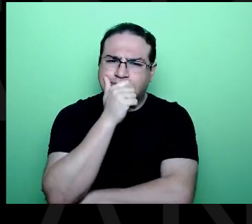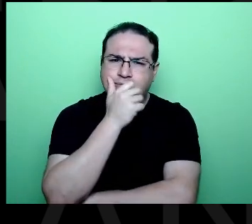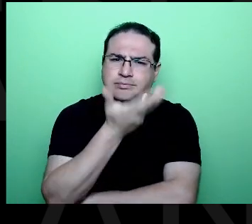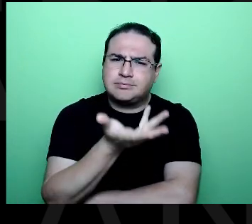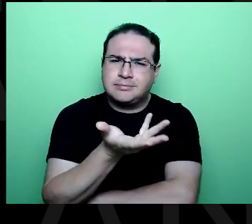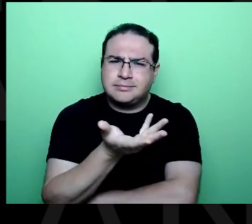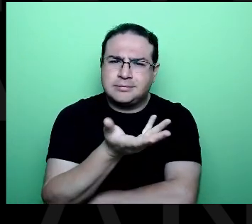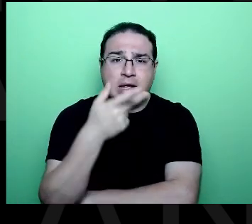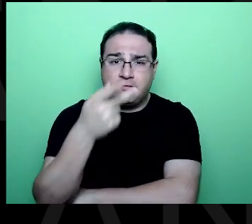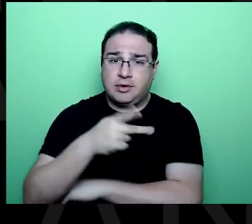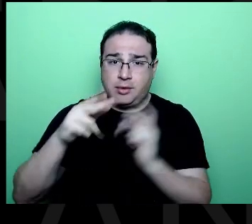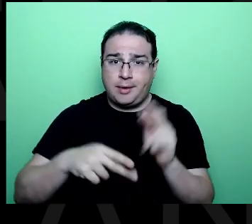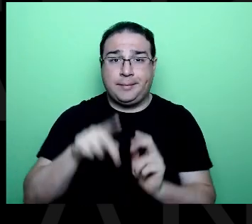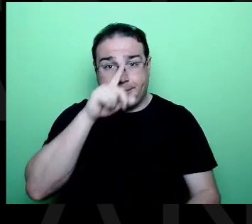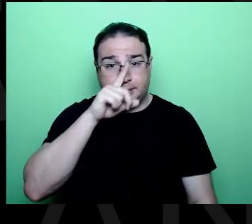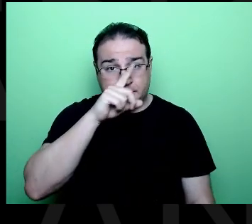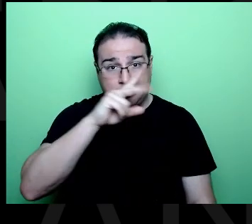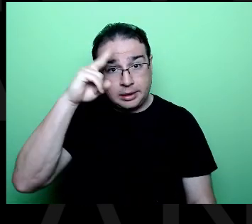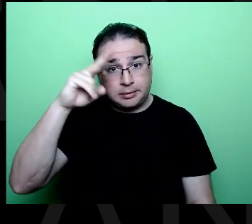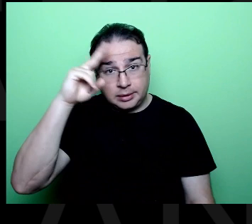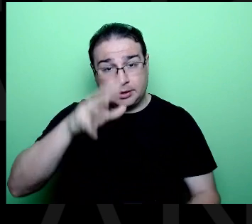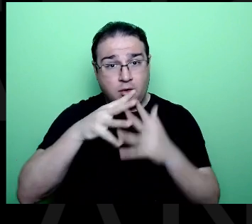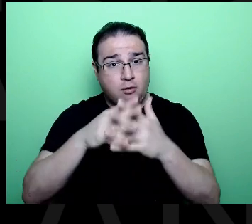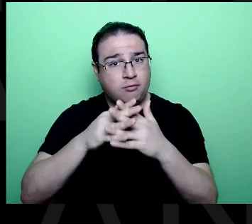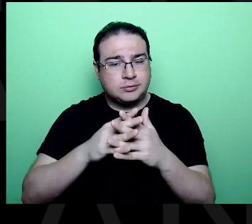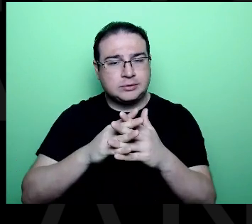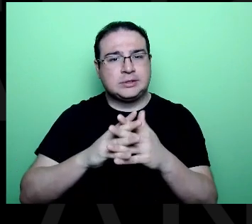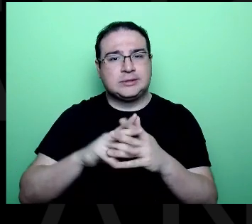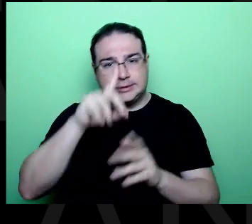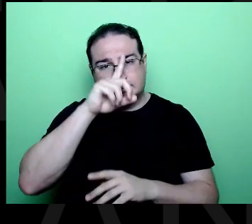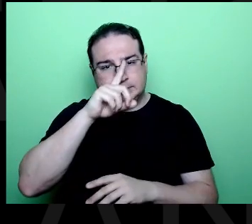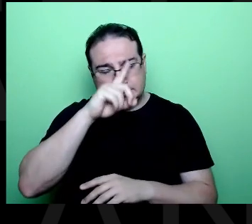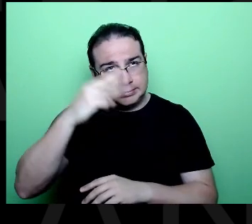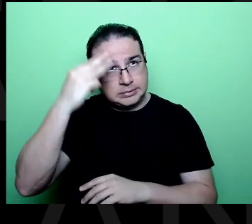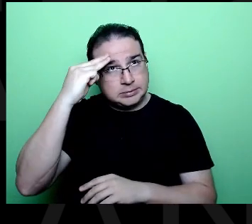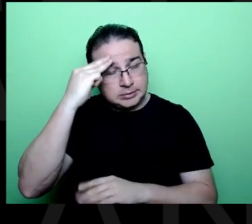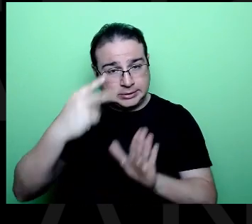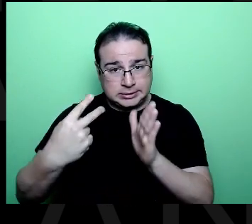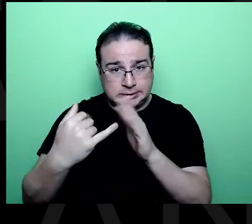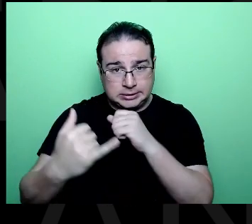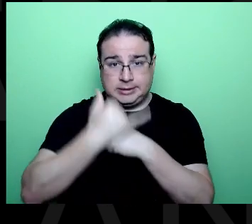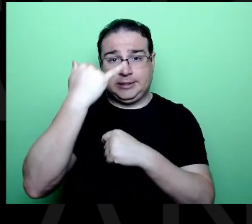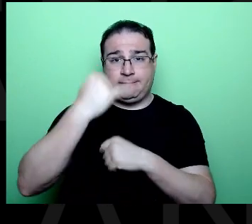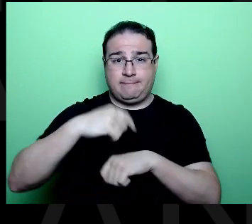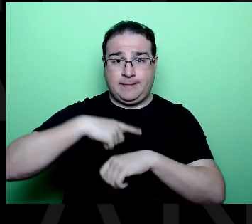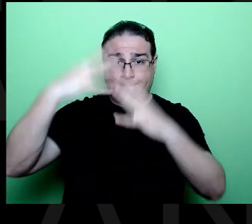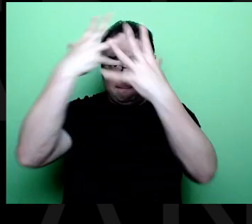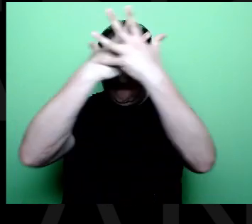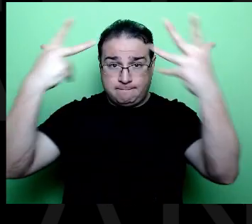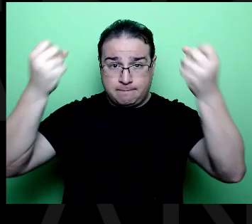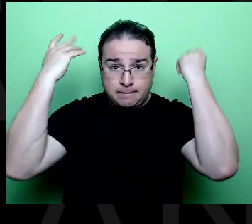foi maio mesmo, né? Então é o que você falou do perigo da memória, do perigo da memória. E tem uma